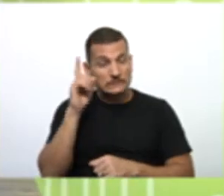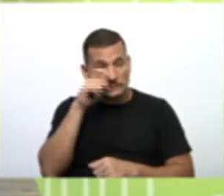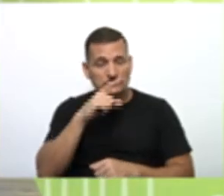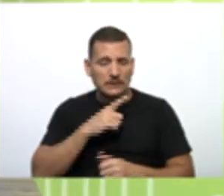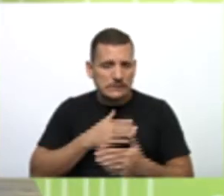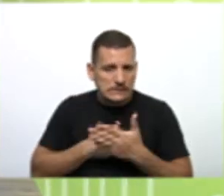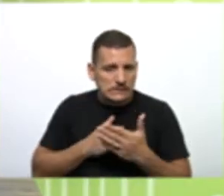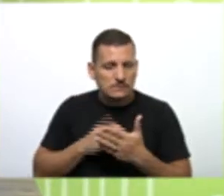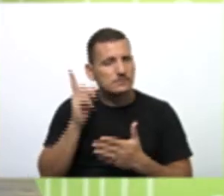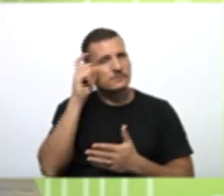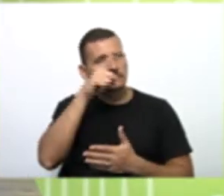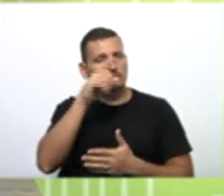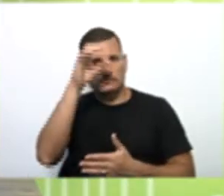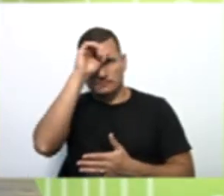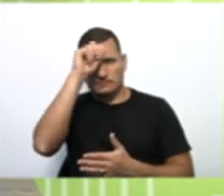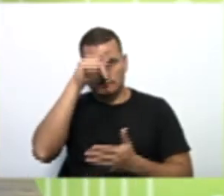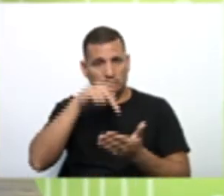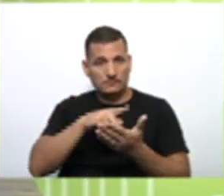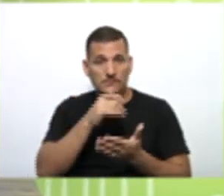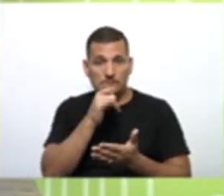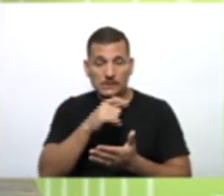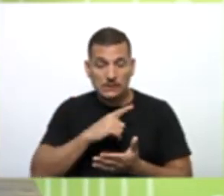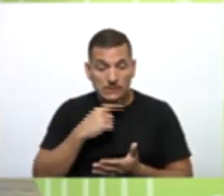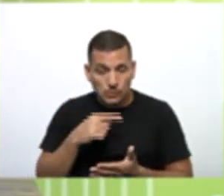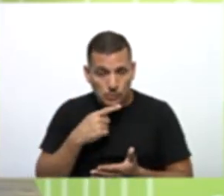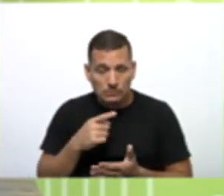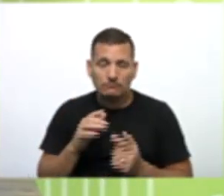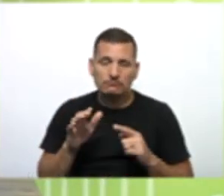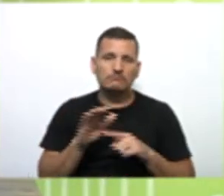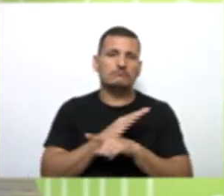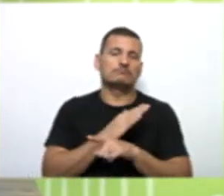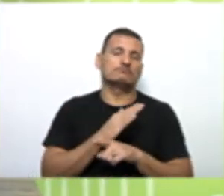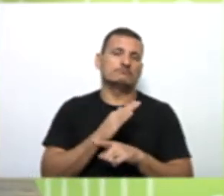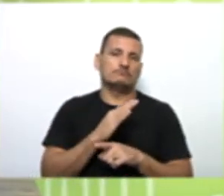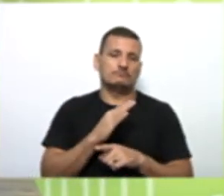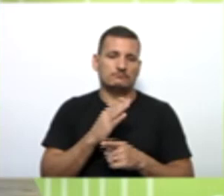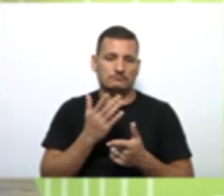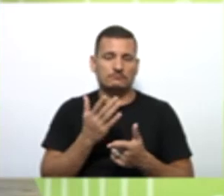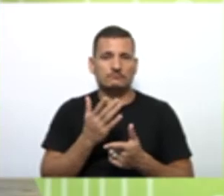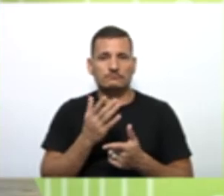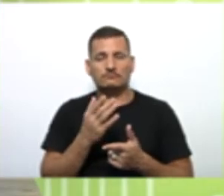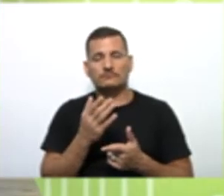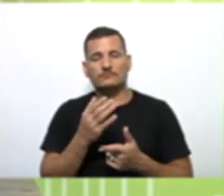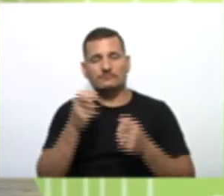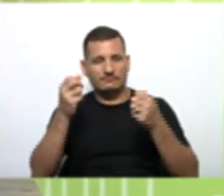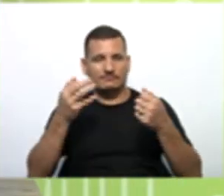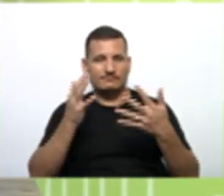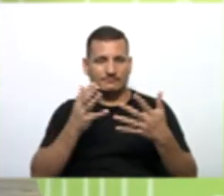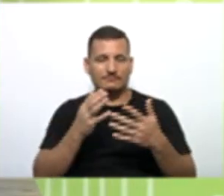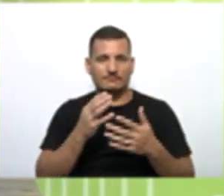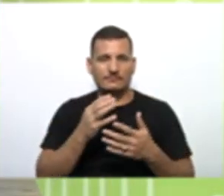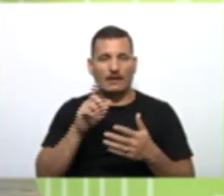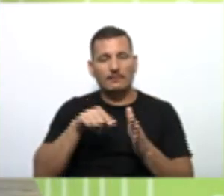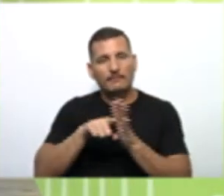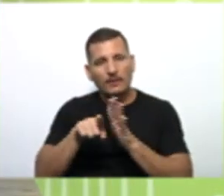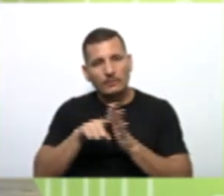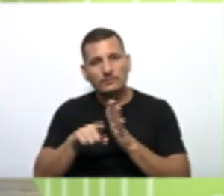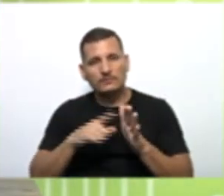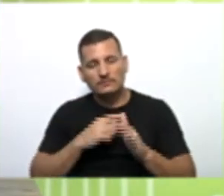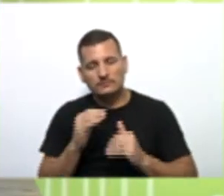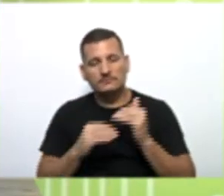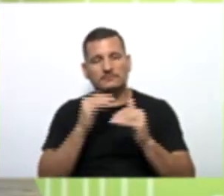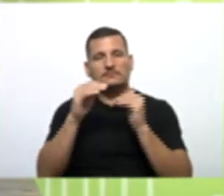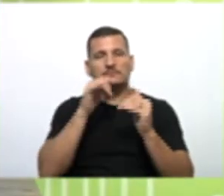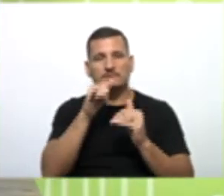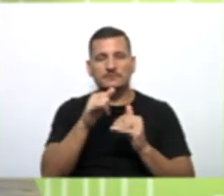tem dúvida? Pergunta. Como a gente falou, são as perguntas que movem o mundo. Se a gente já soubesse as respostas, a gente nem procurava.